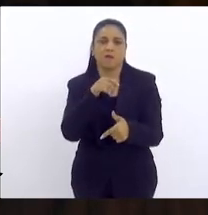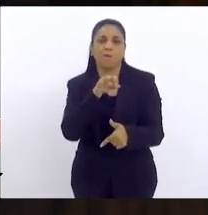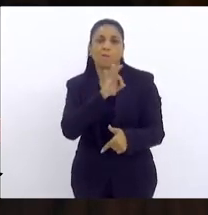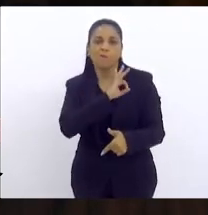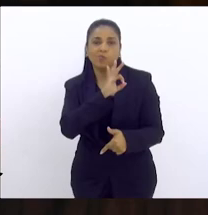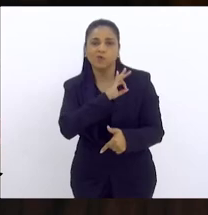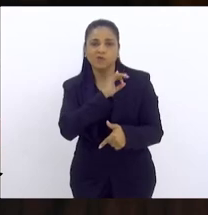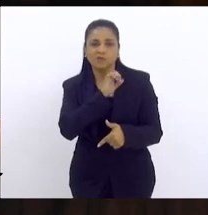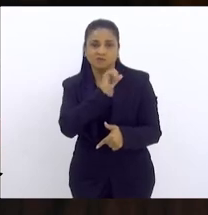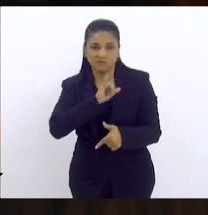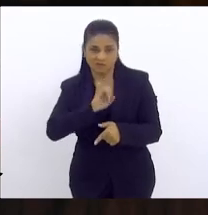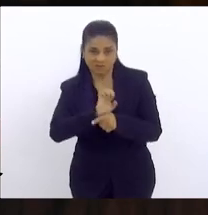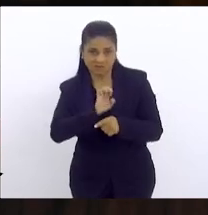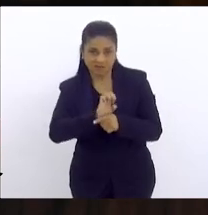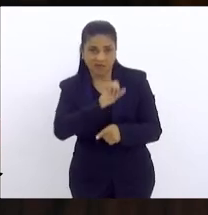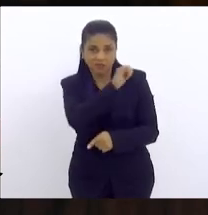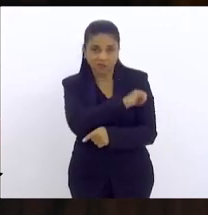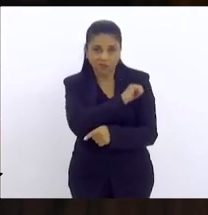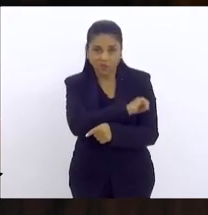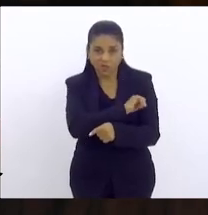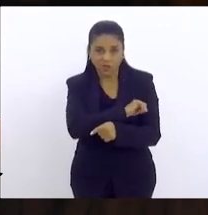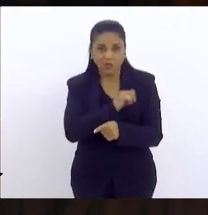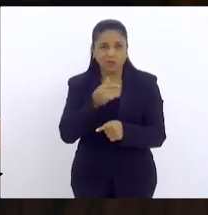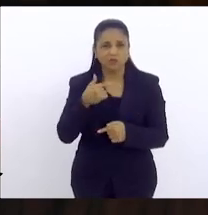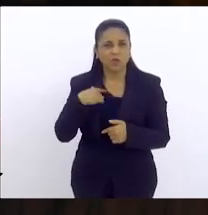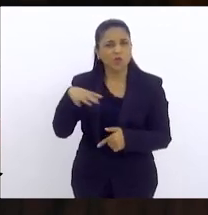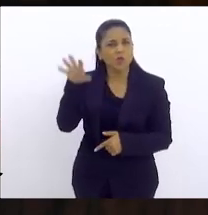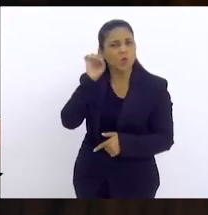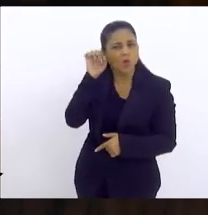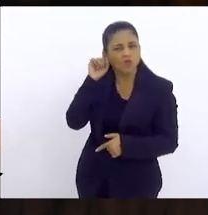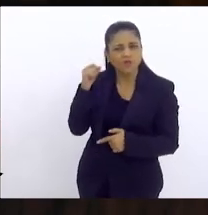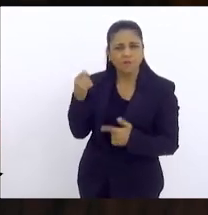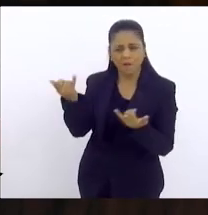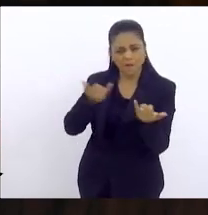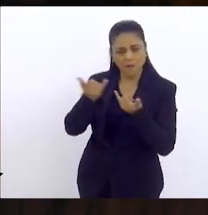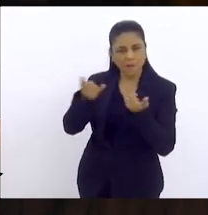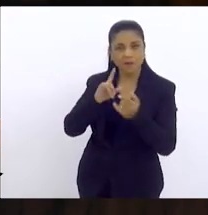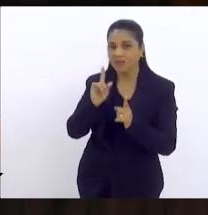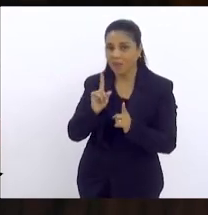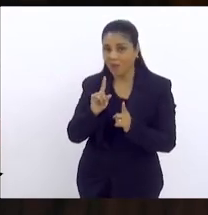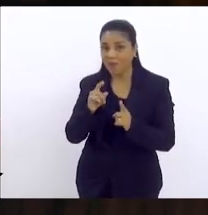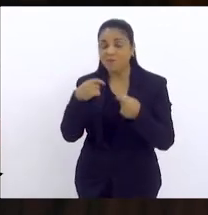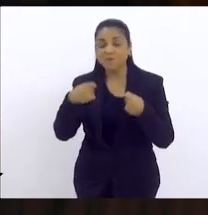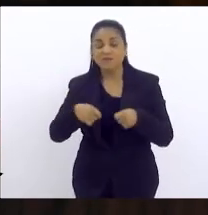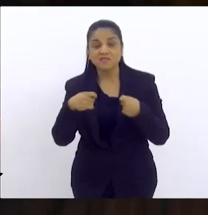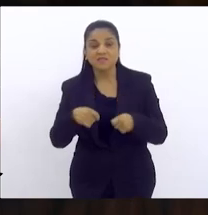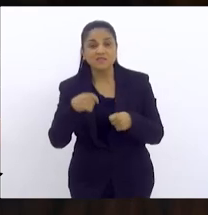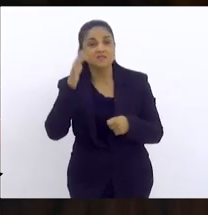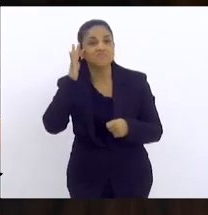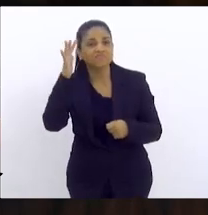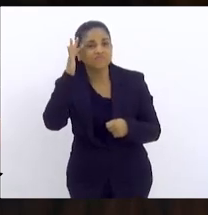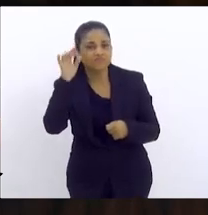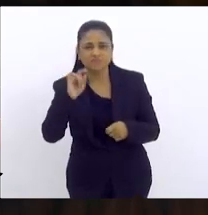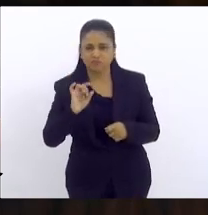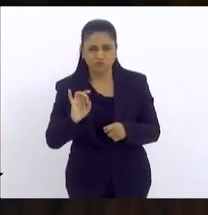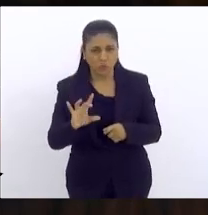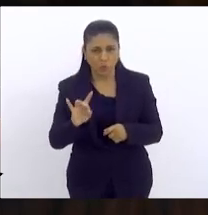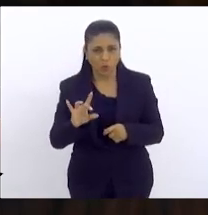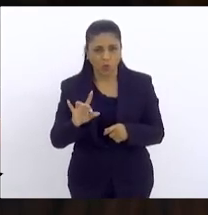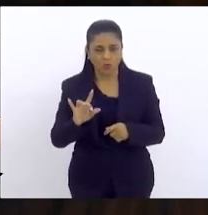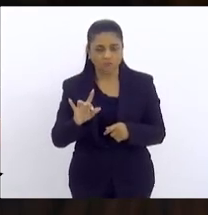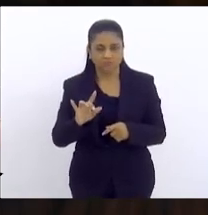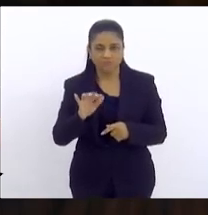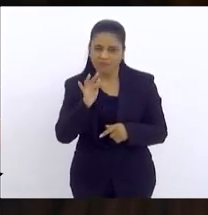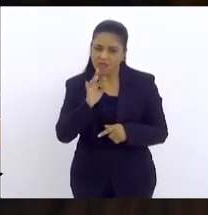e ainda mais de cunho ideológico Isso não terá consequências boas